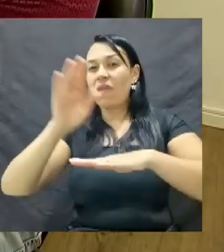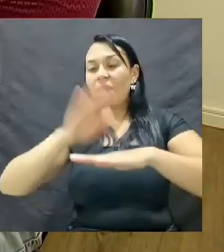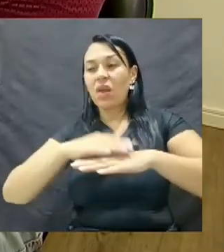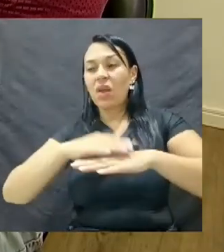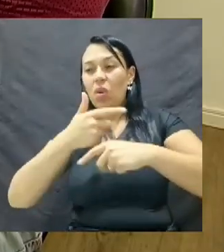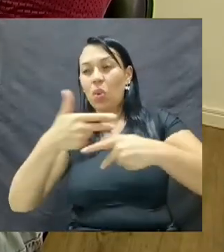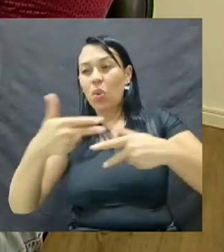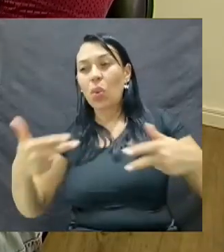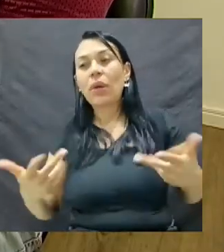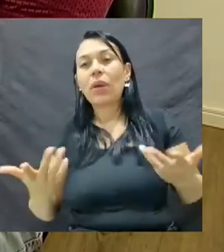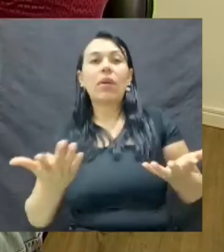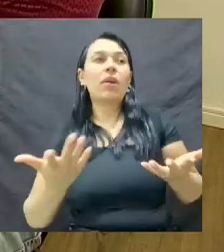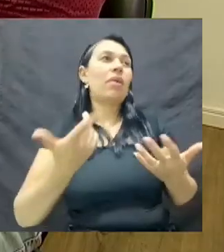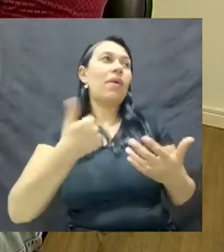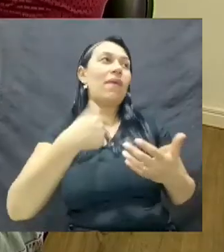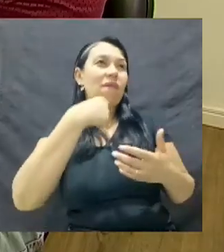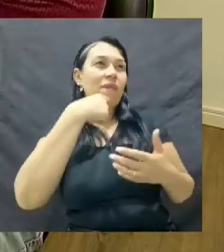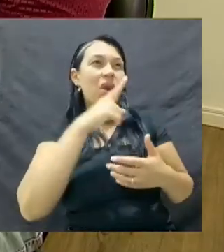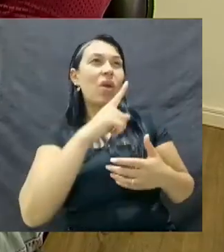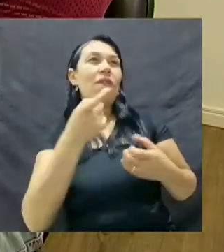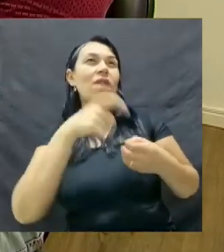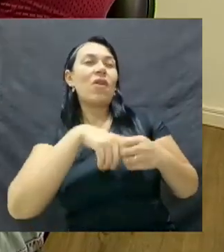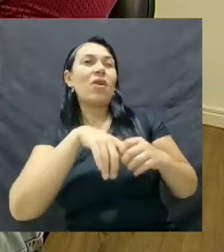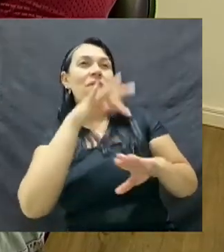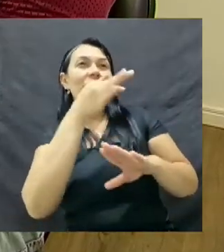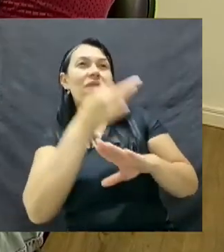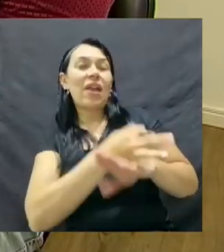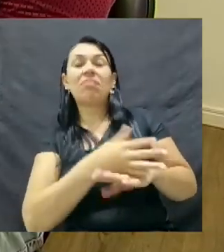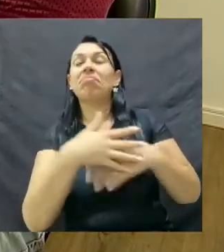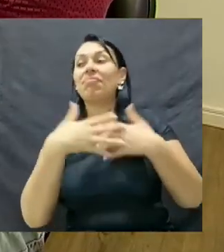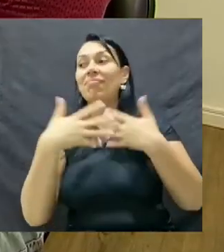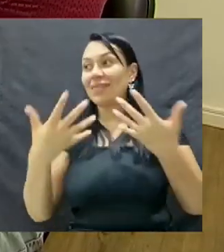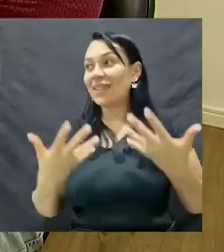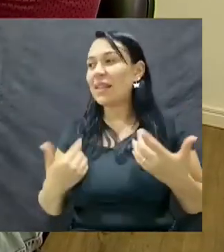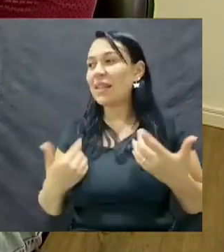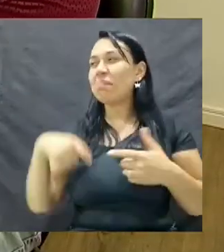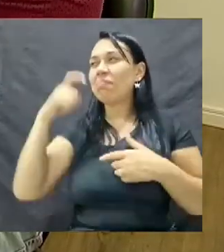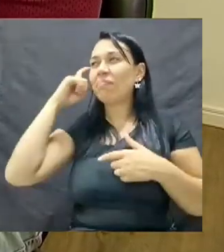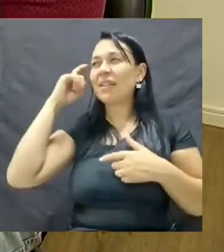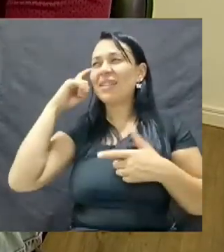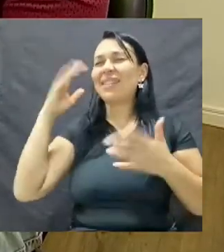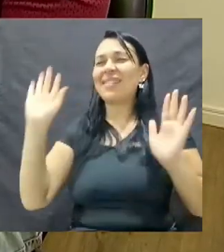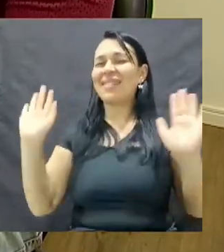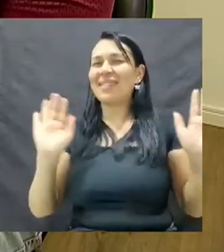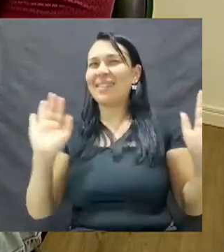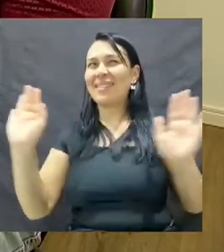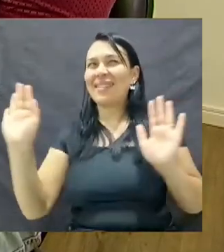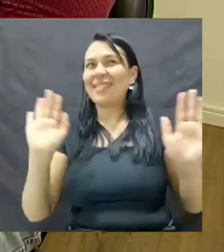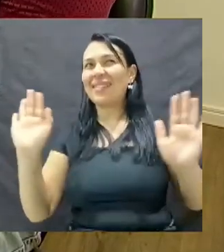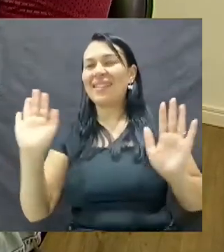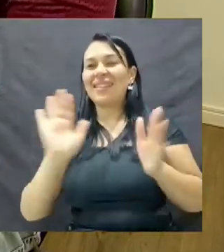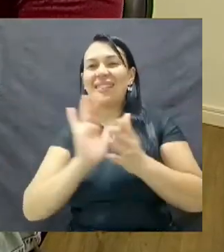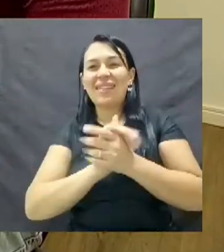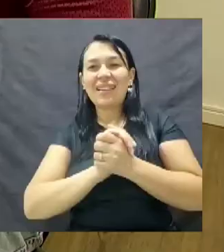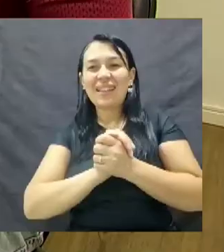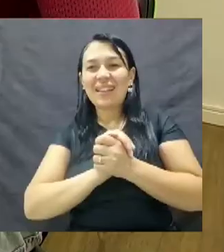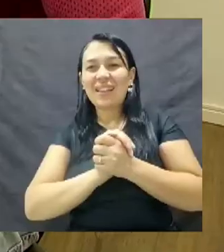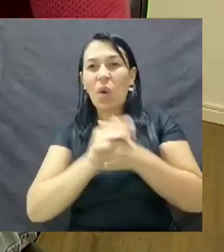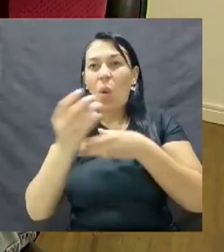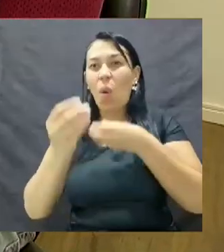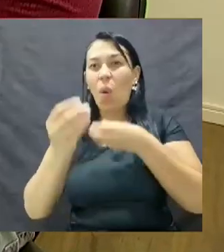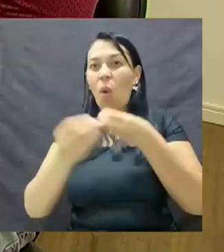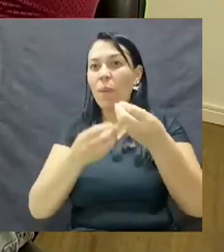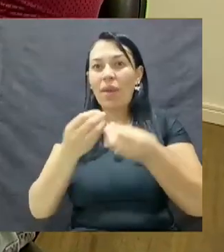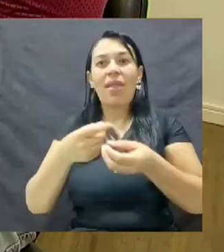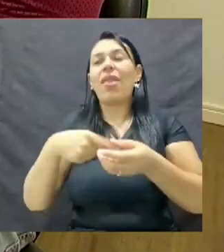volta de férias, nossa, fez tal coisa, você chega até a pensar, né, tal, nossa, será? Isso aí madou, né? Quando você vai ver mesmo, você já